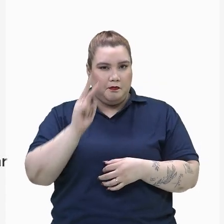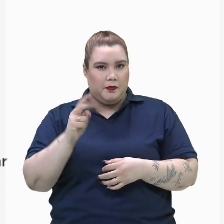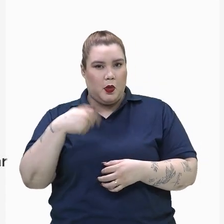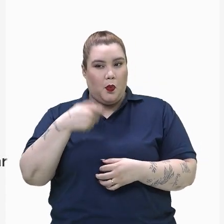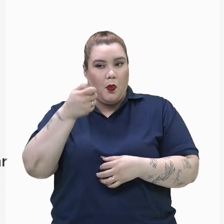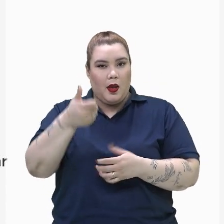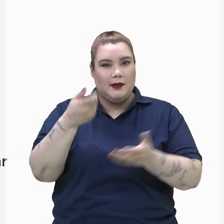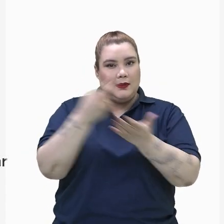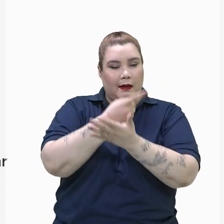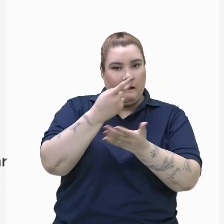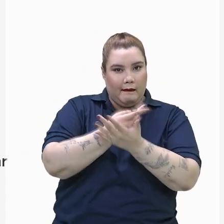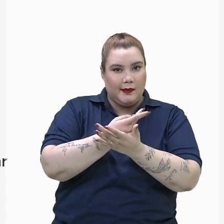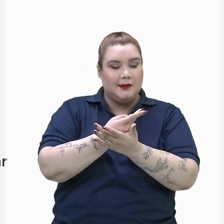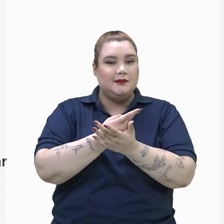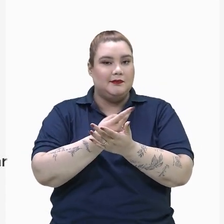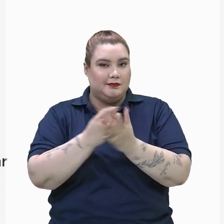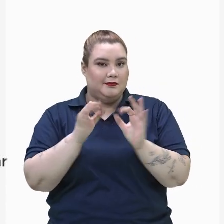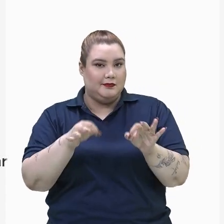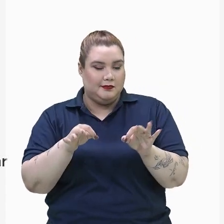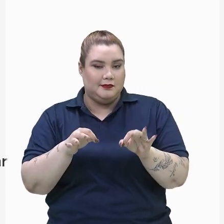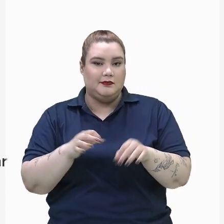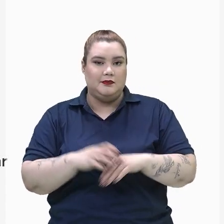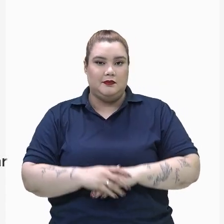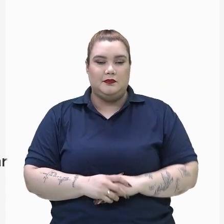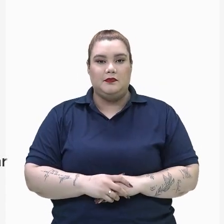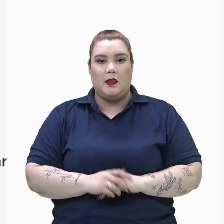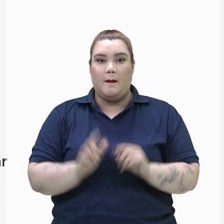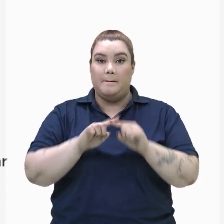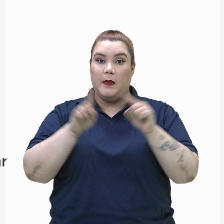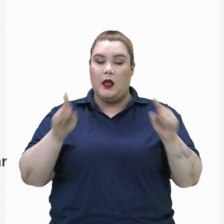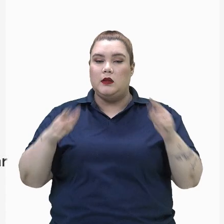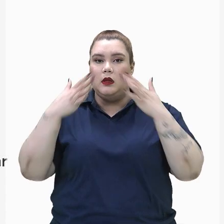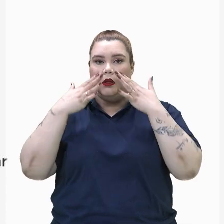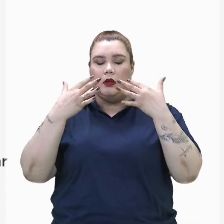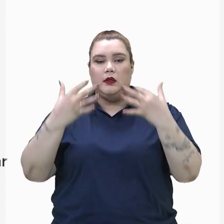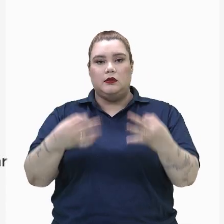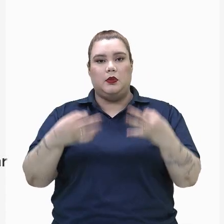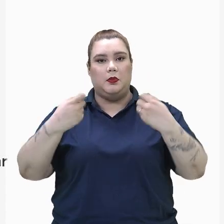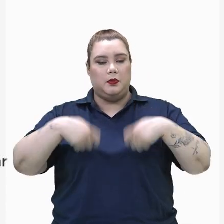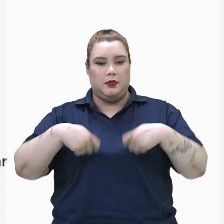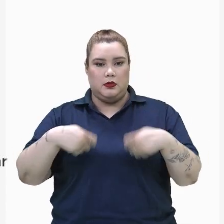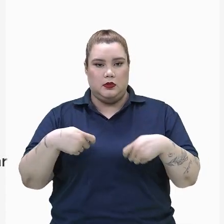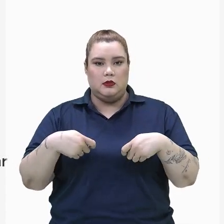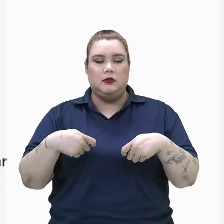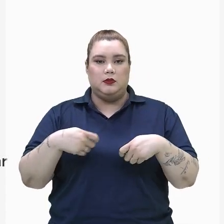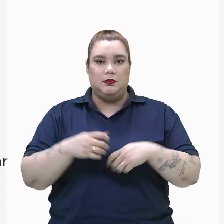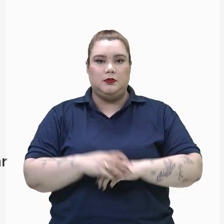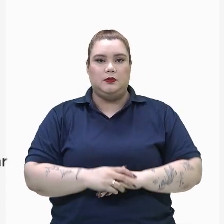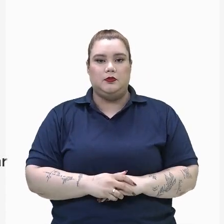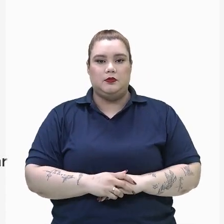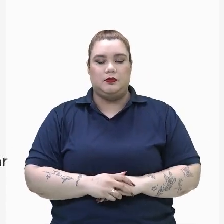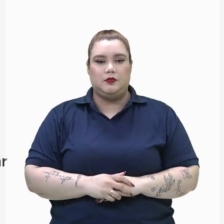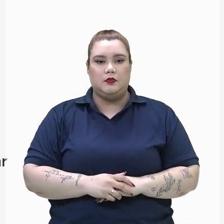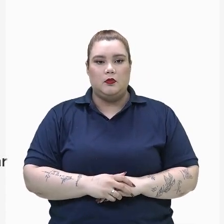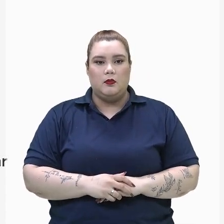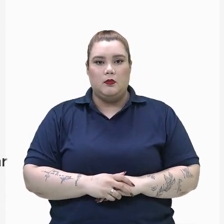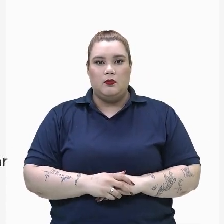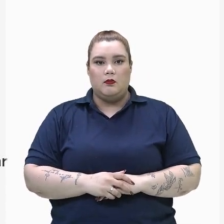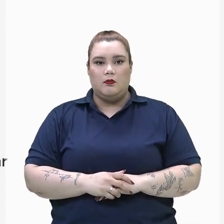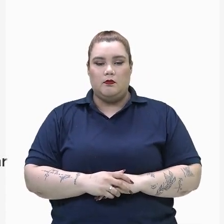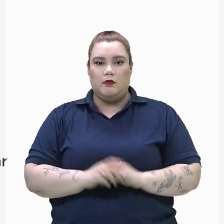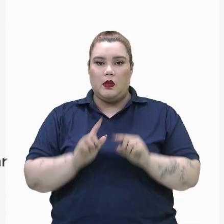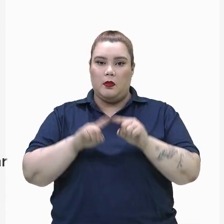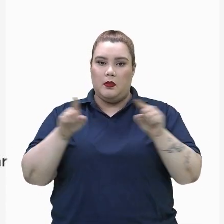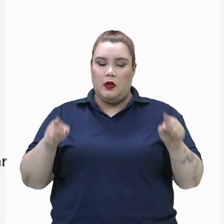nas minhas contas, né? Uma desatenção a gente calcula de forma errada, né? Mas